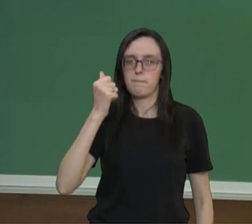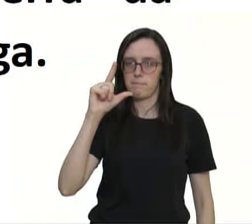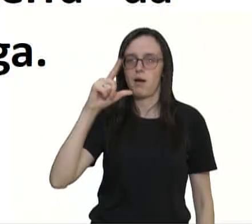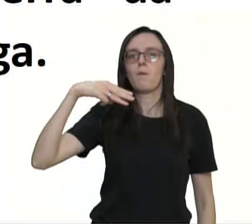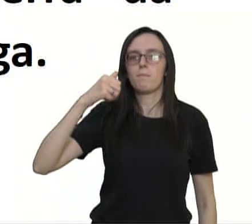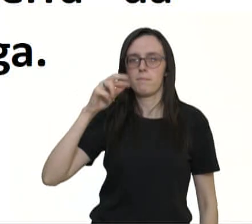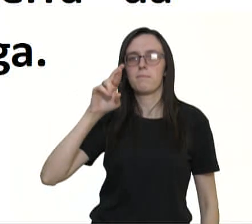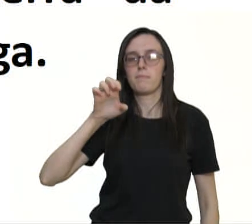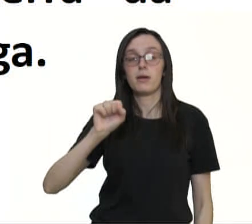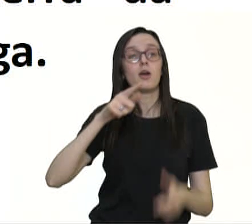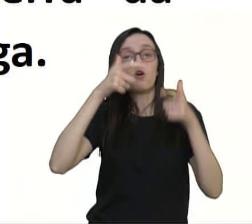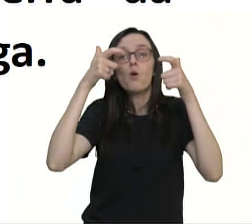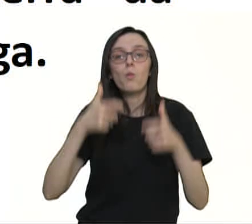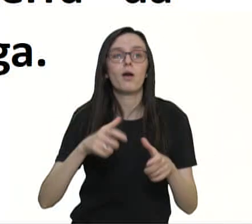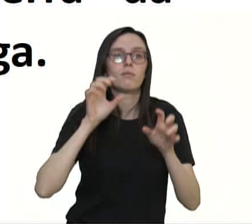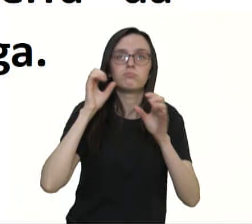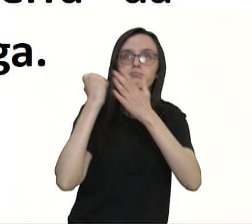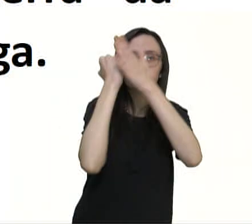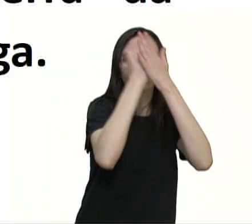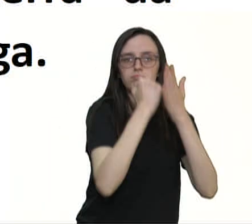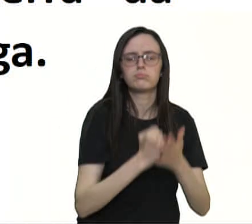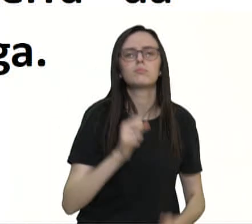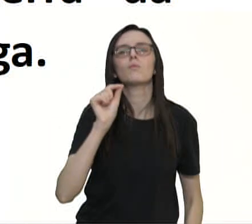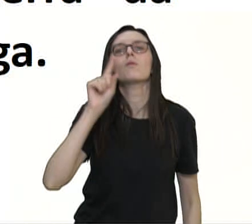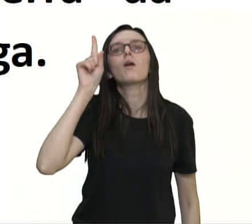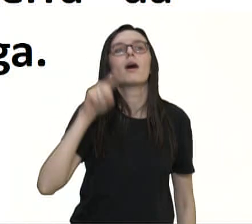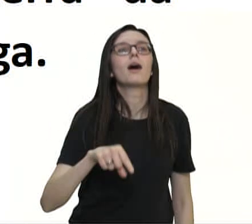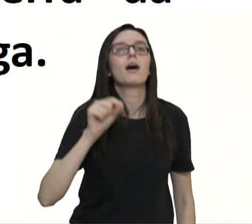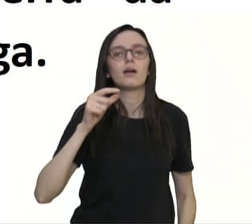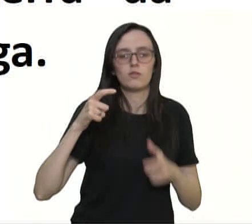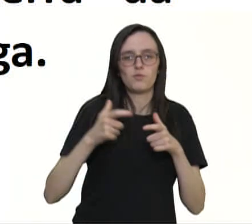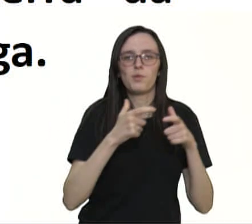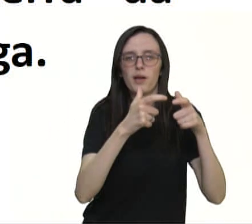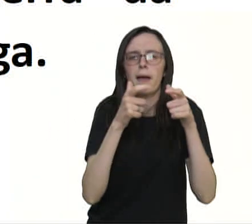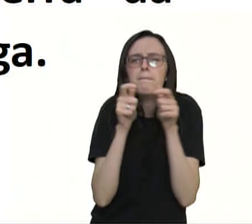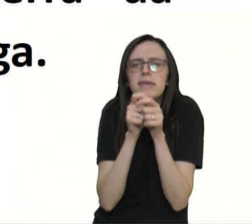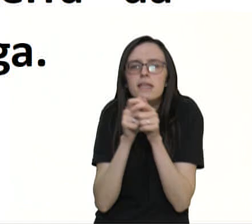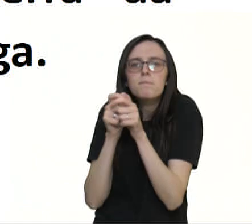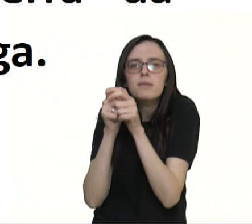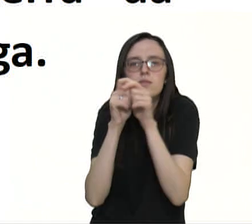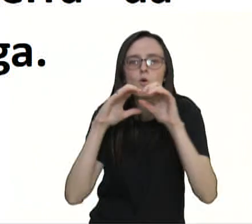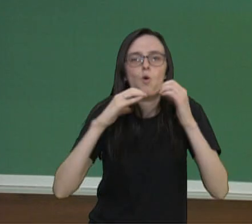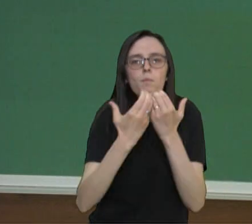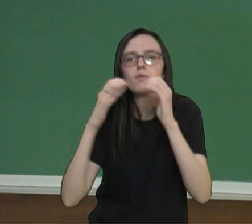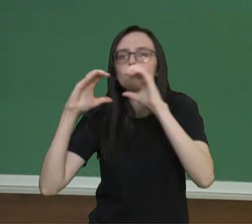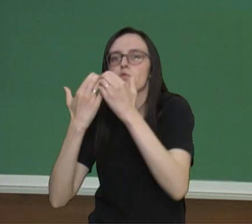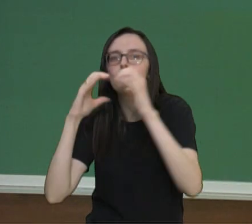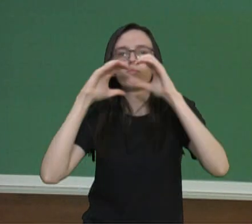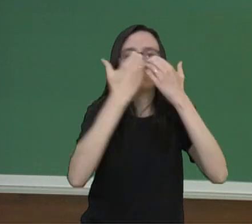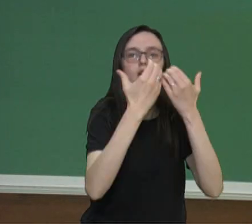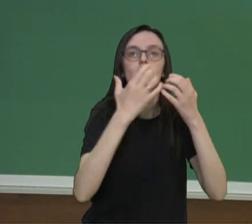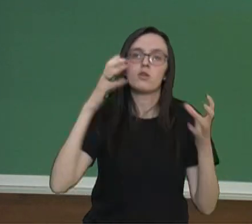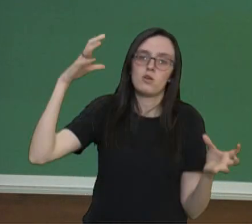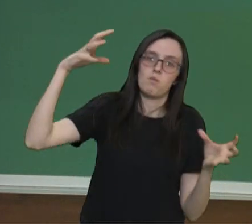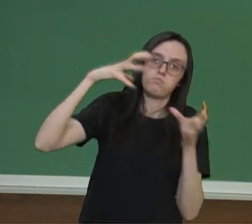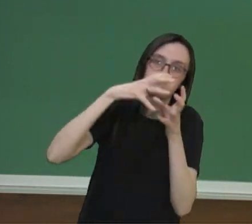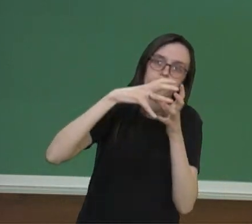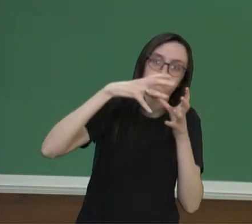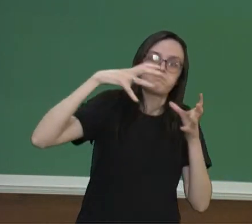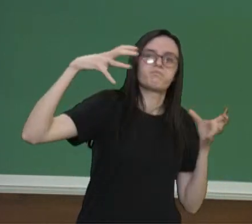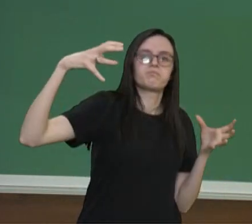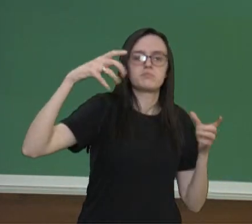Esses locais marcados aqui para você são os mocambos, essas pequenas comunidades quilombolas que juntas formavam esse